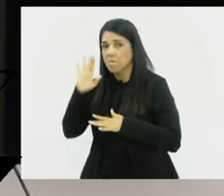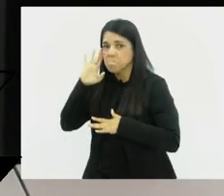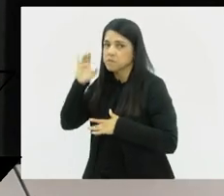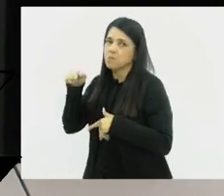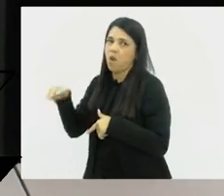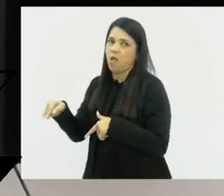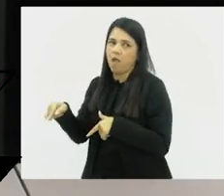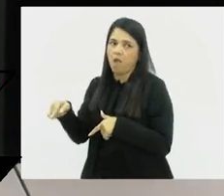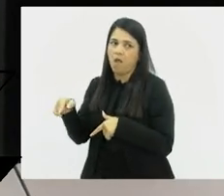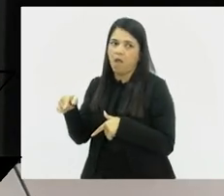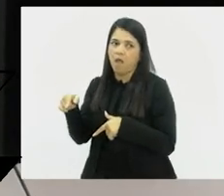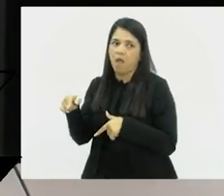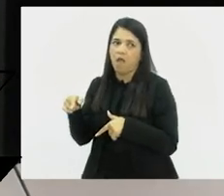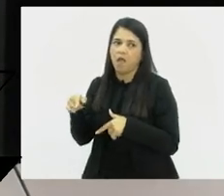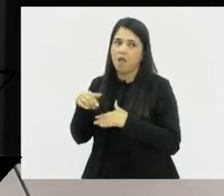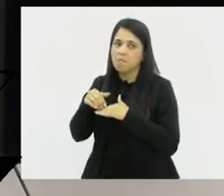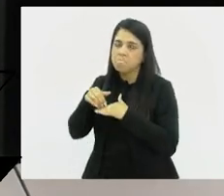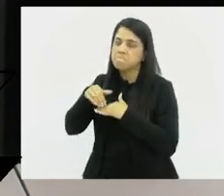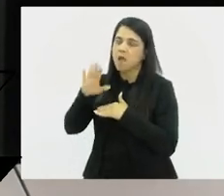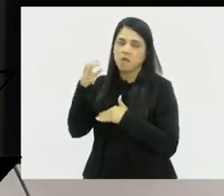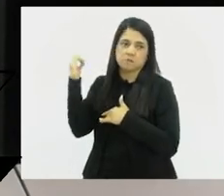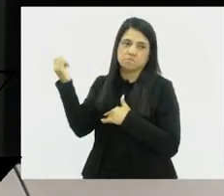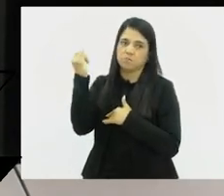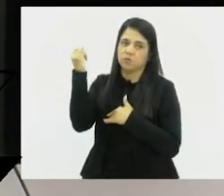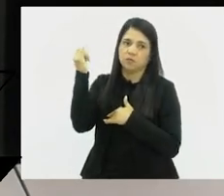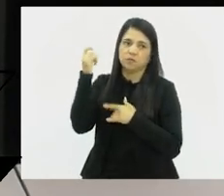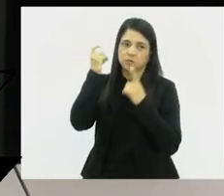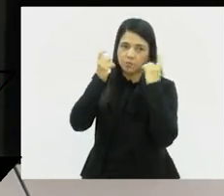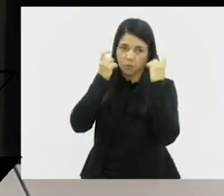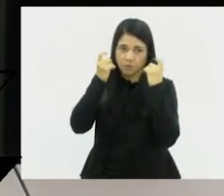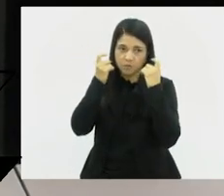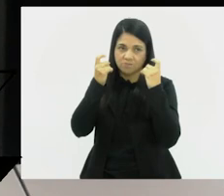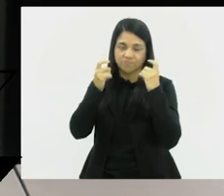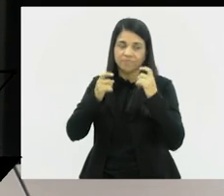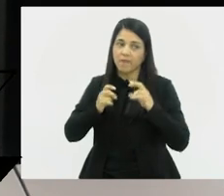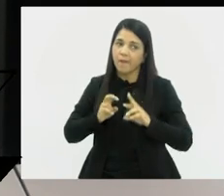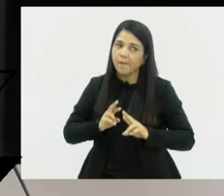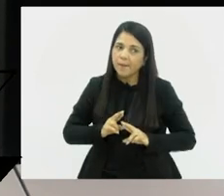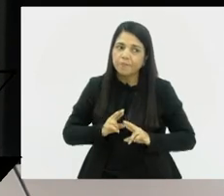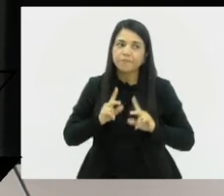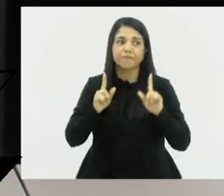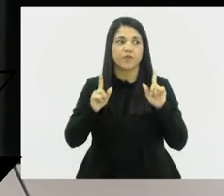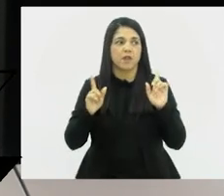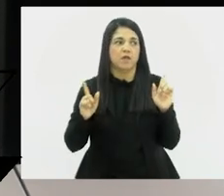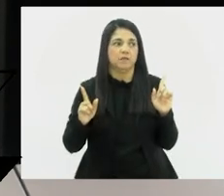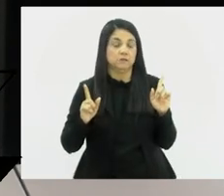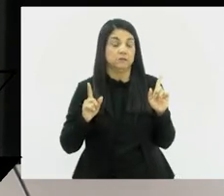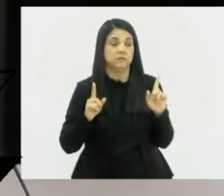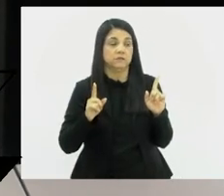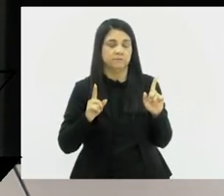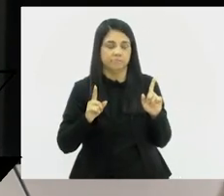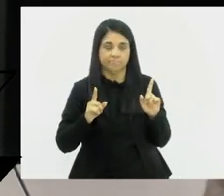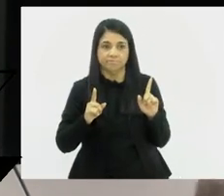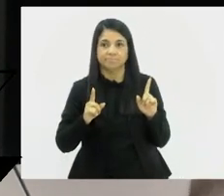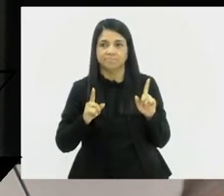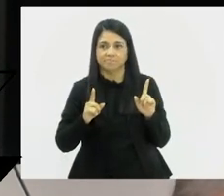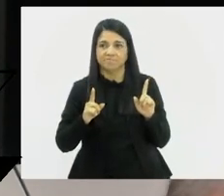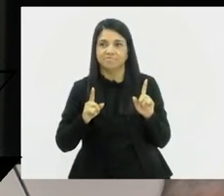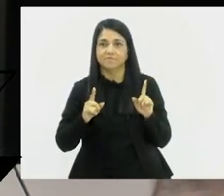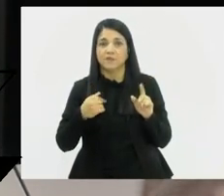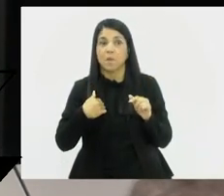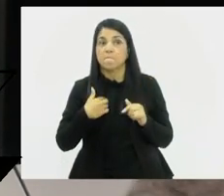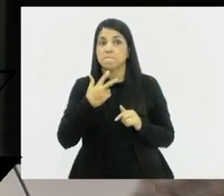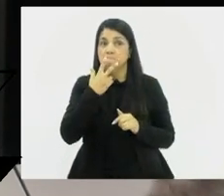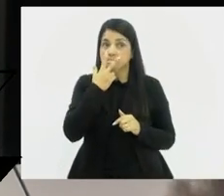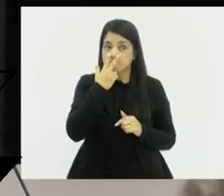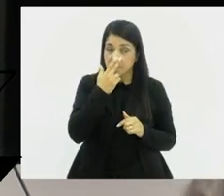ele acha que ele tem coisa mais importante para se preocupar, que não é. Ainda que seja uma contravenção